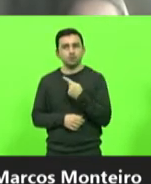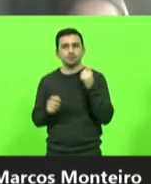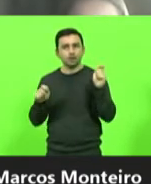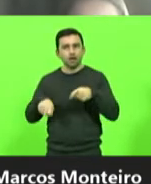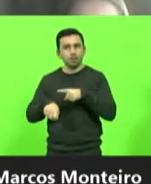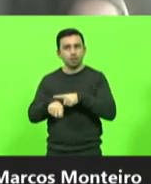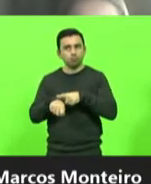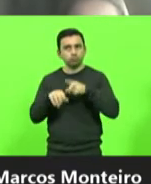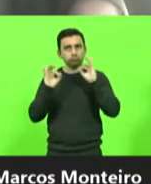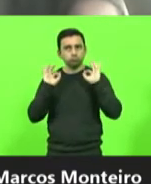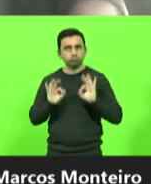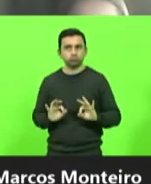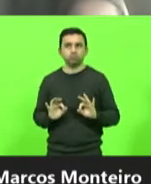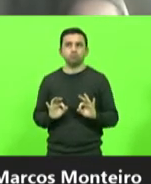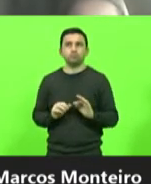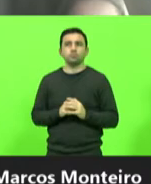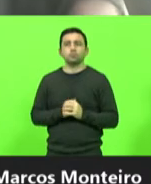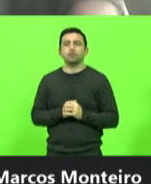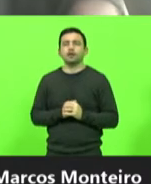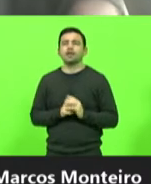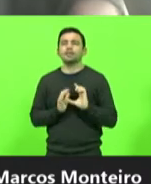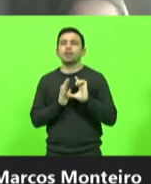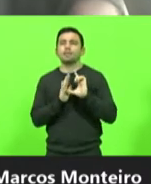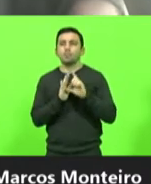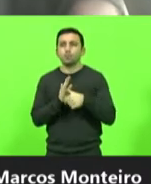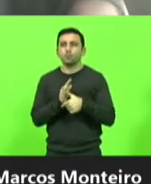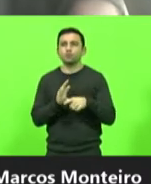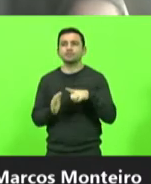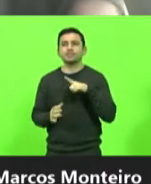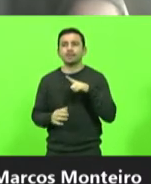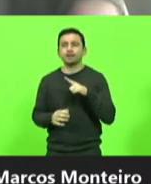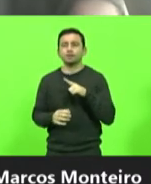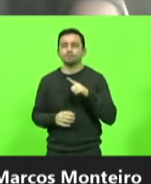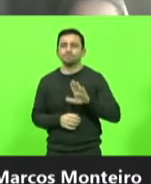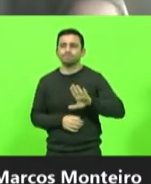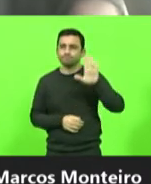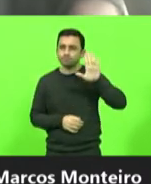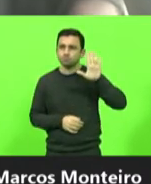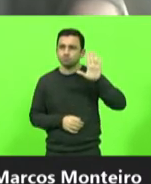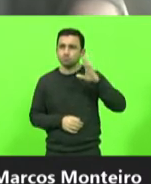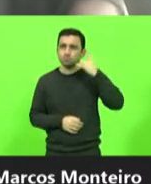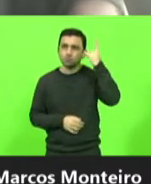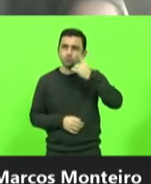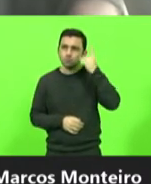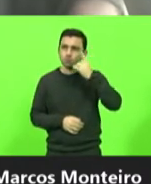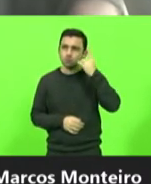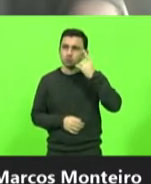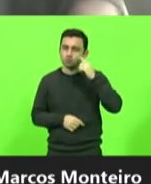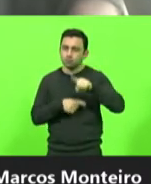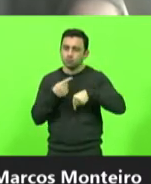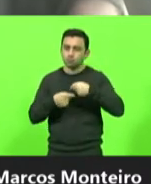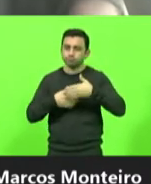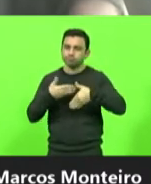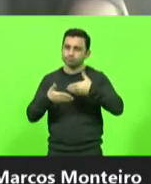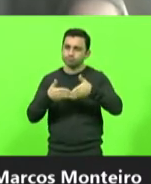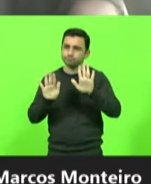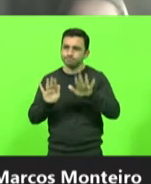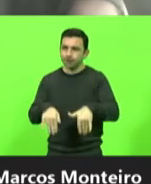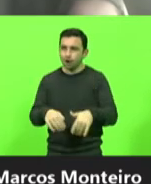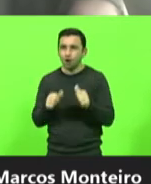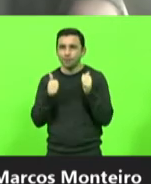tempo previsto. Depois, então, nós temos a manifestação dos deputados e os encaminhamentos finais. Tudo